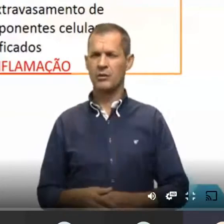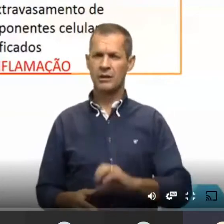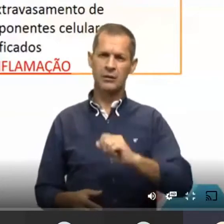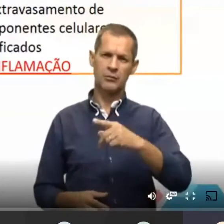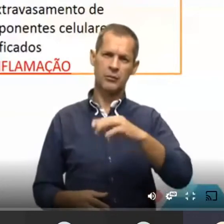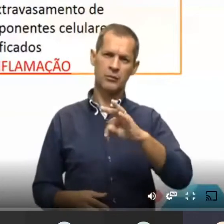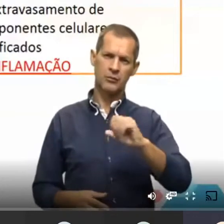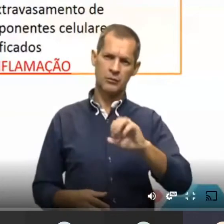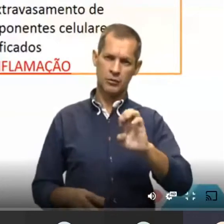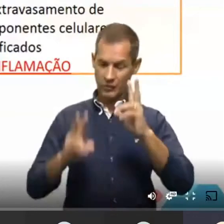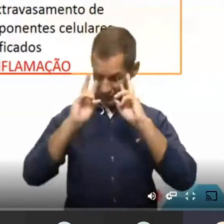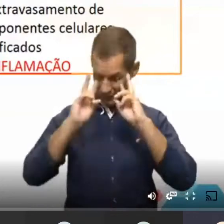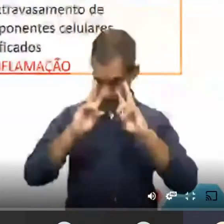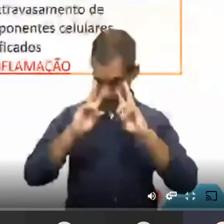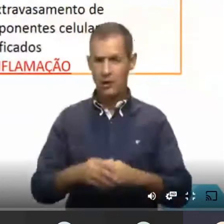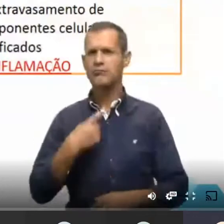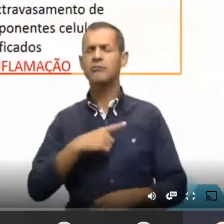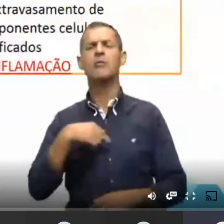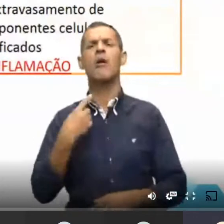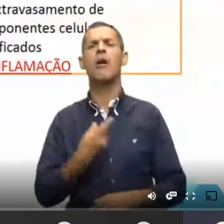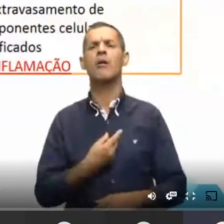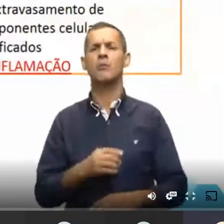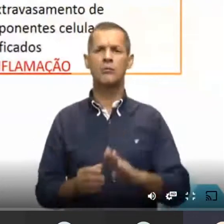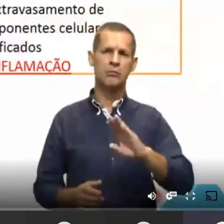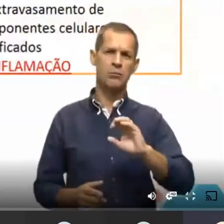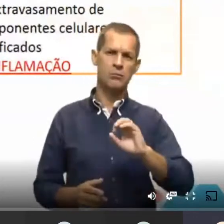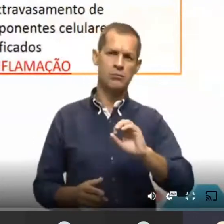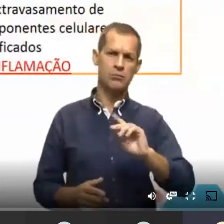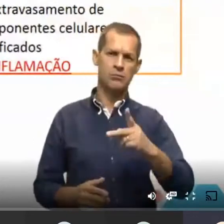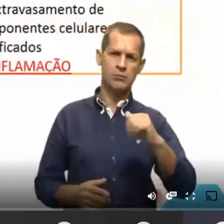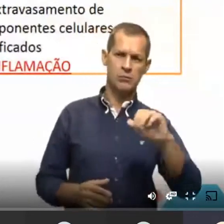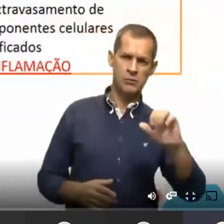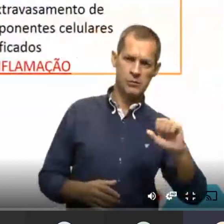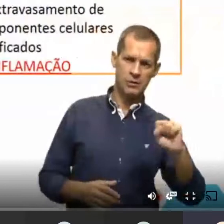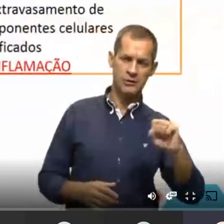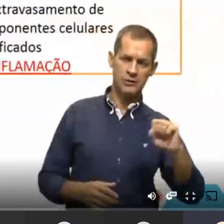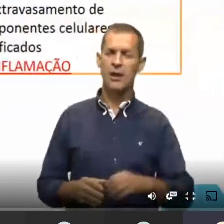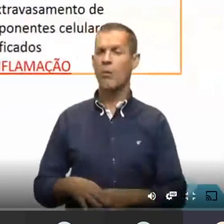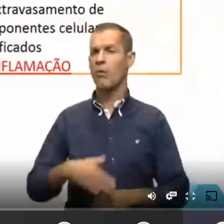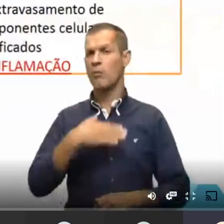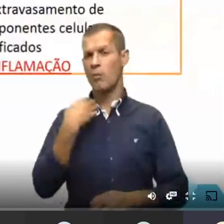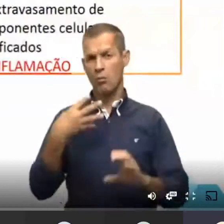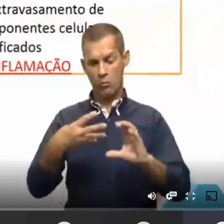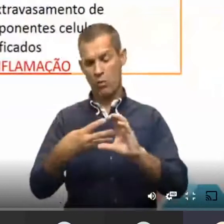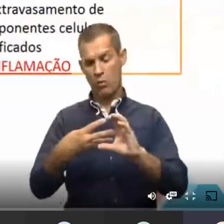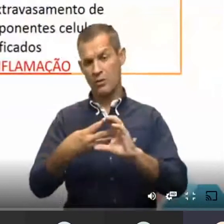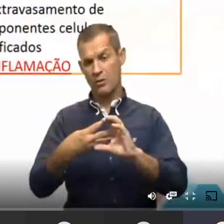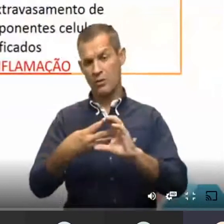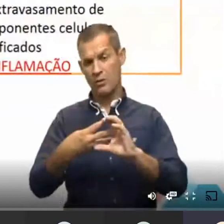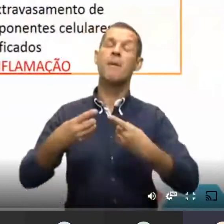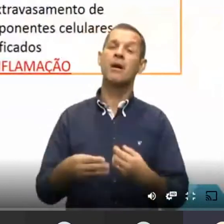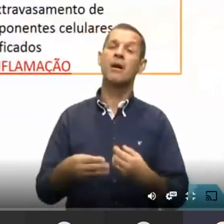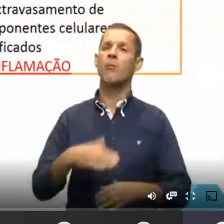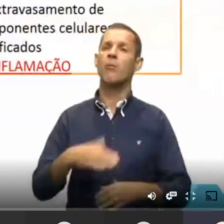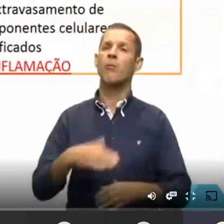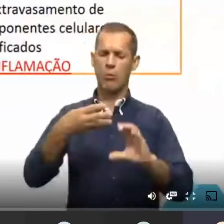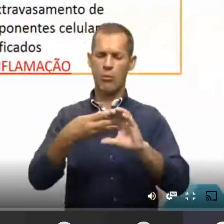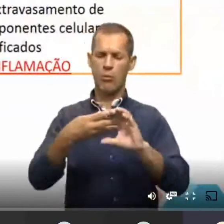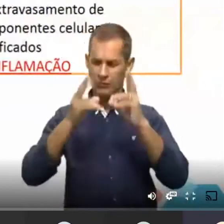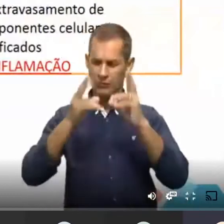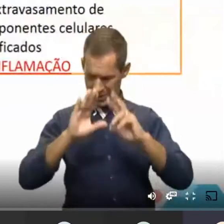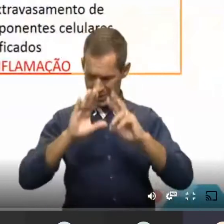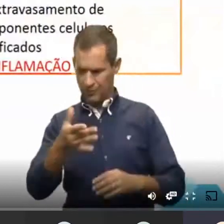na apoptose. Veja aqui, a gente tem as bolhas, né, de morte celular, só que